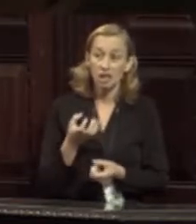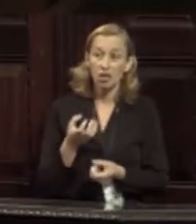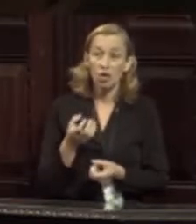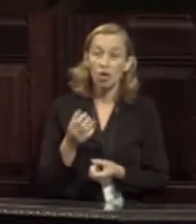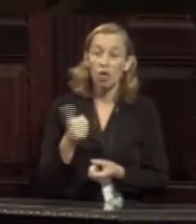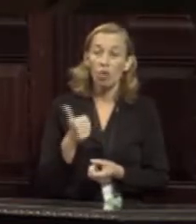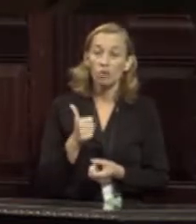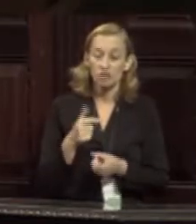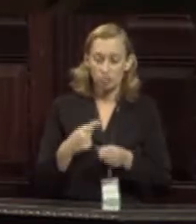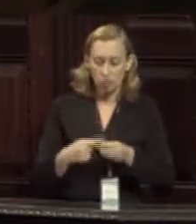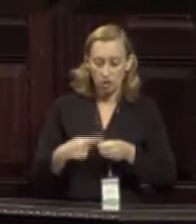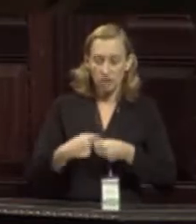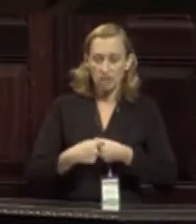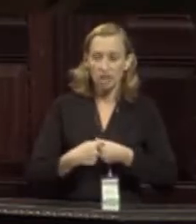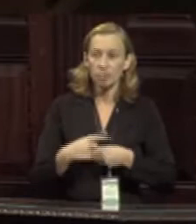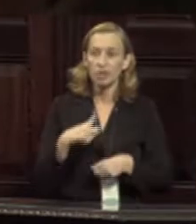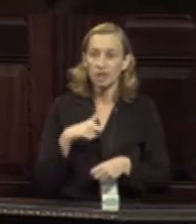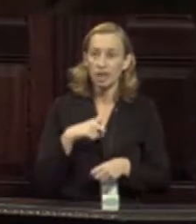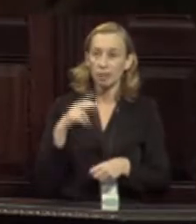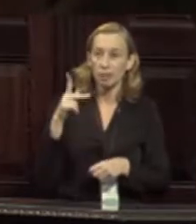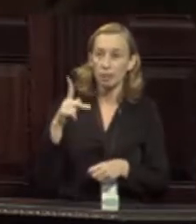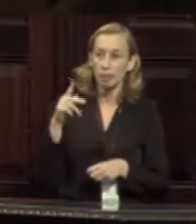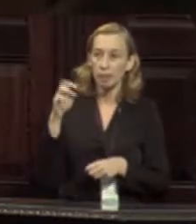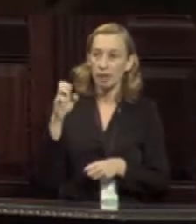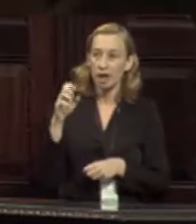petroleiros. Vamos lá.